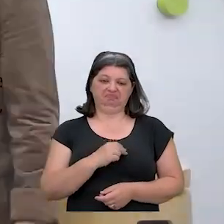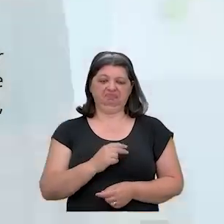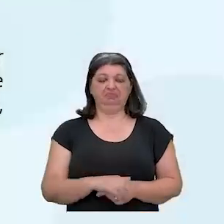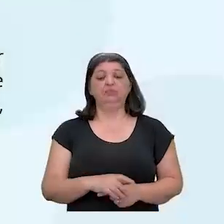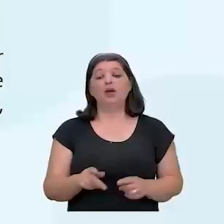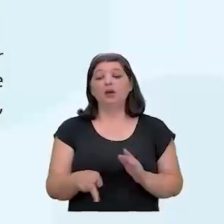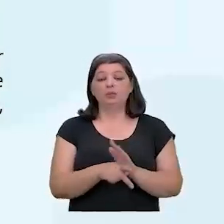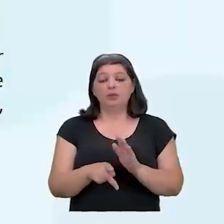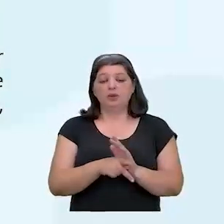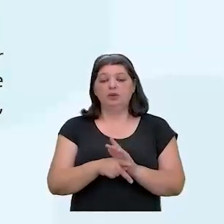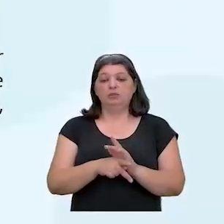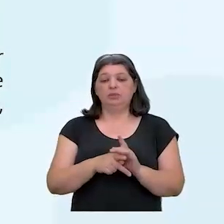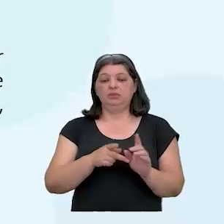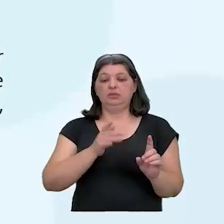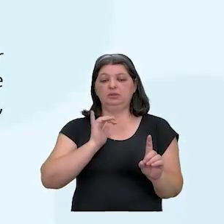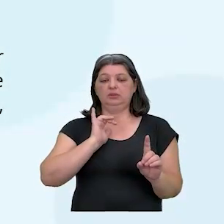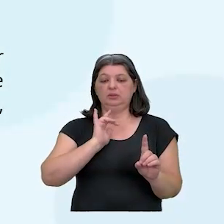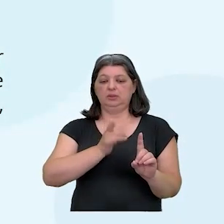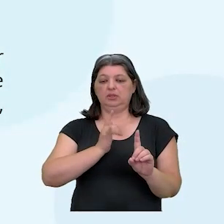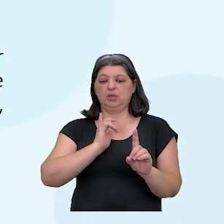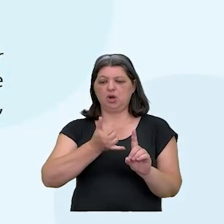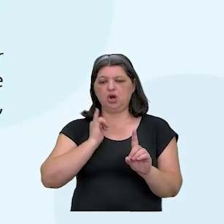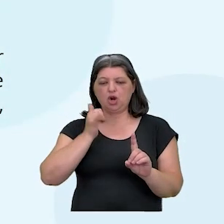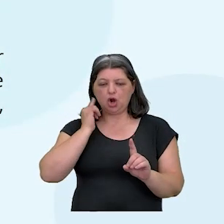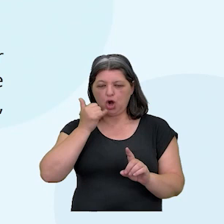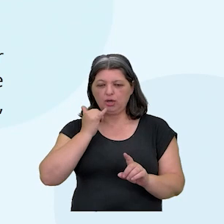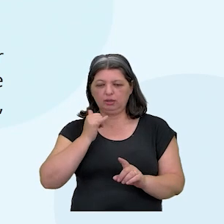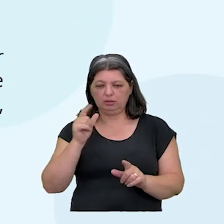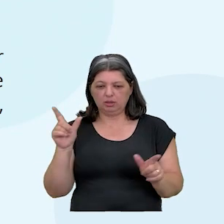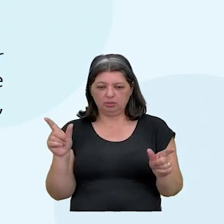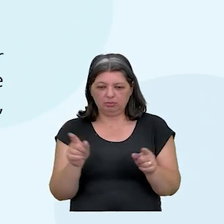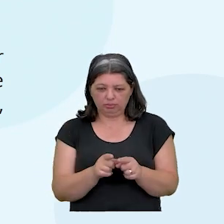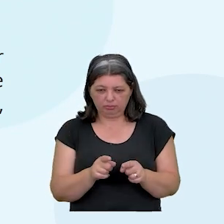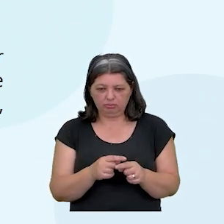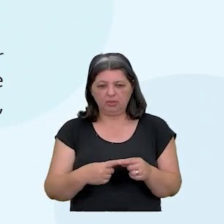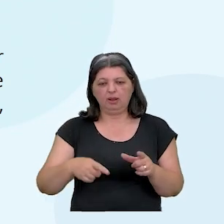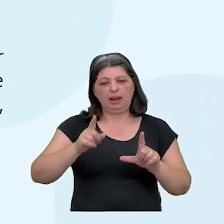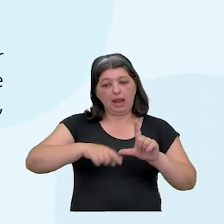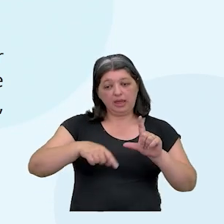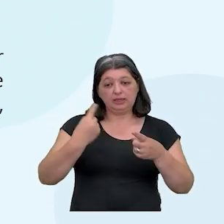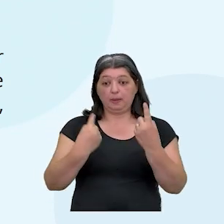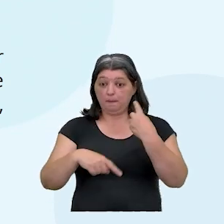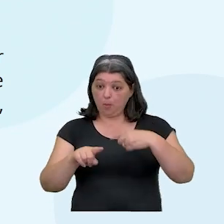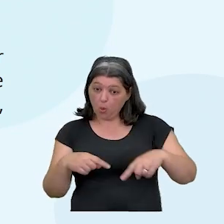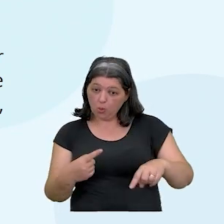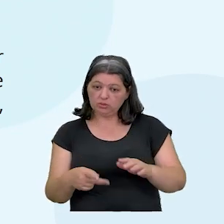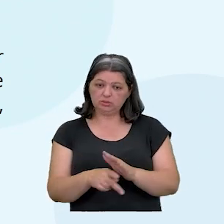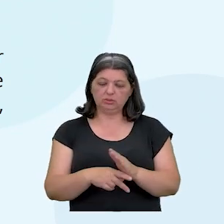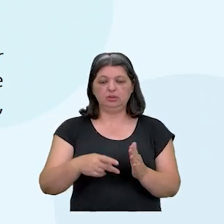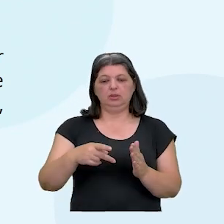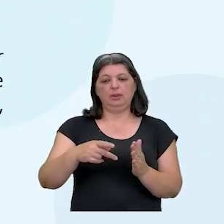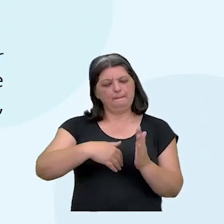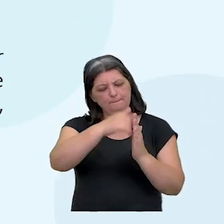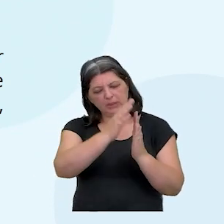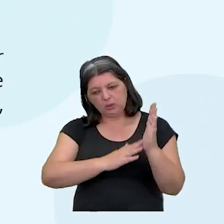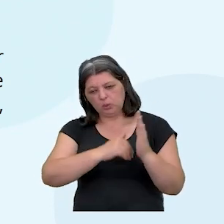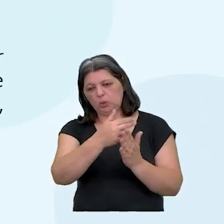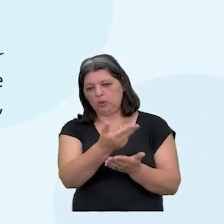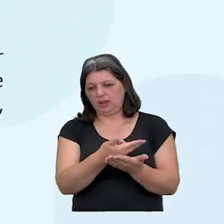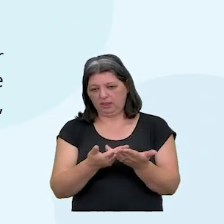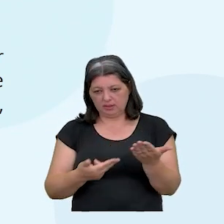crônicas, notícias, listas, letras de música, aforismas, pinturas,